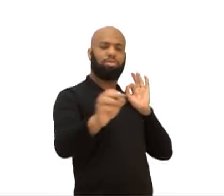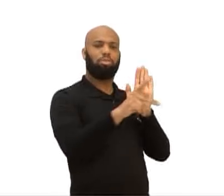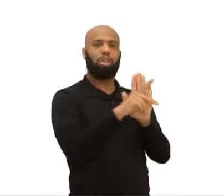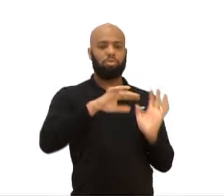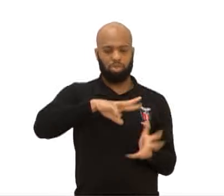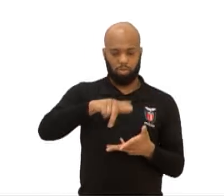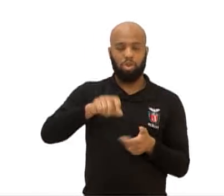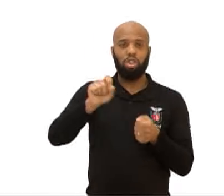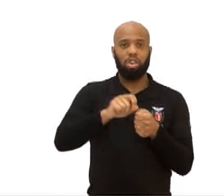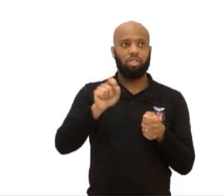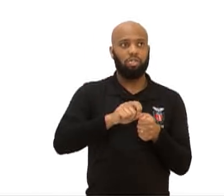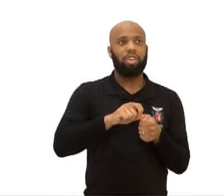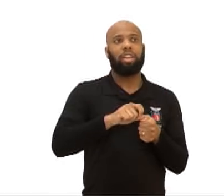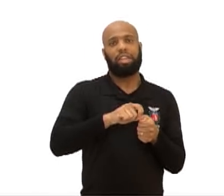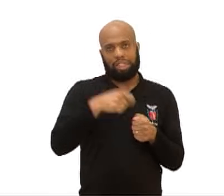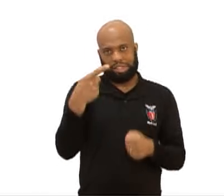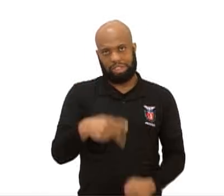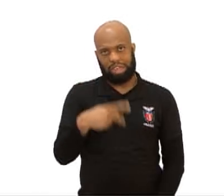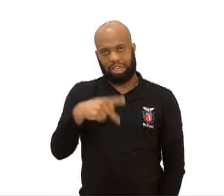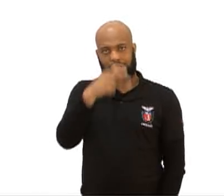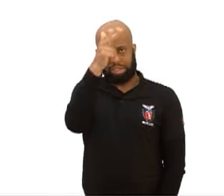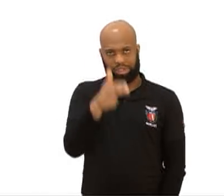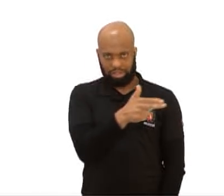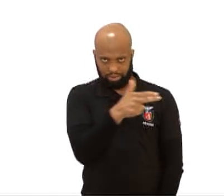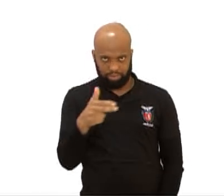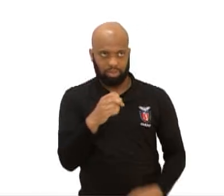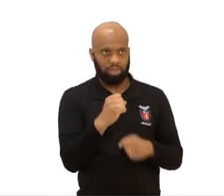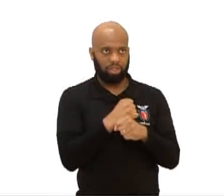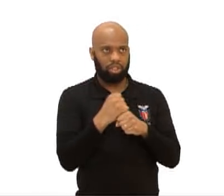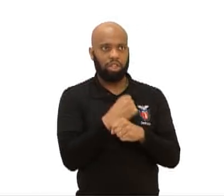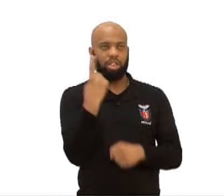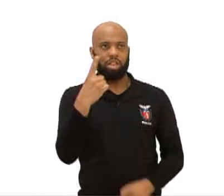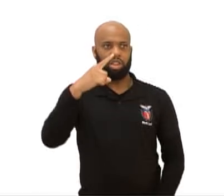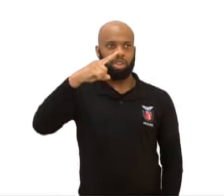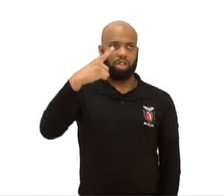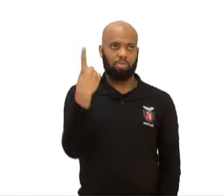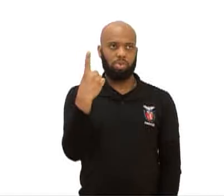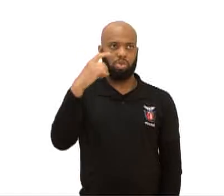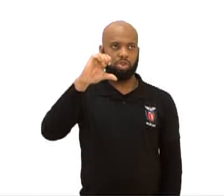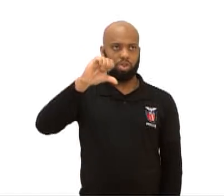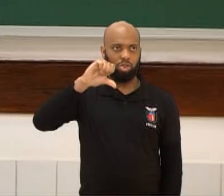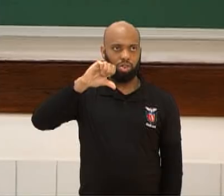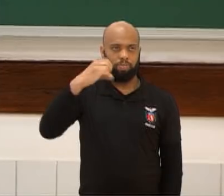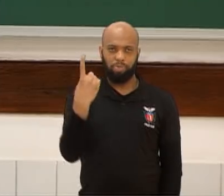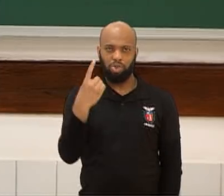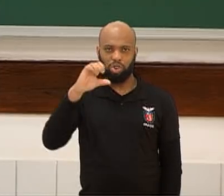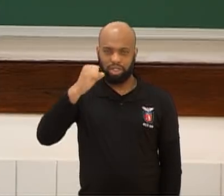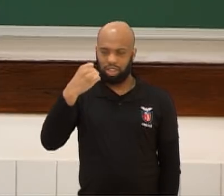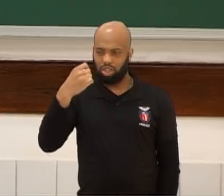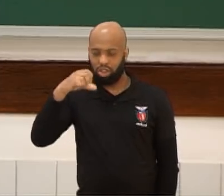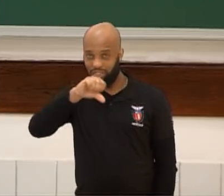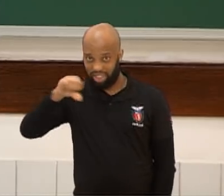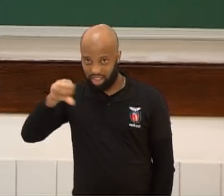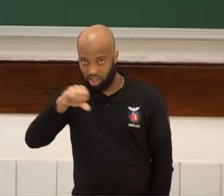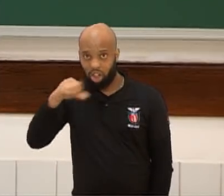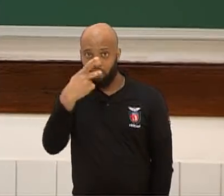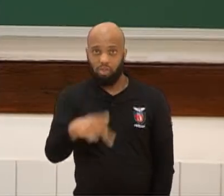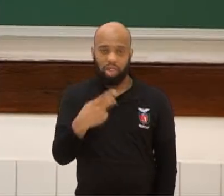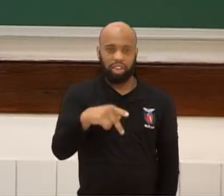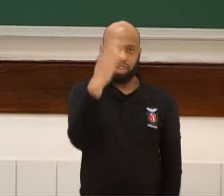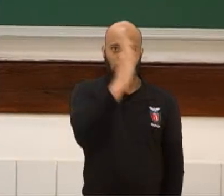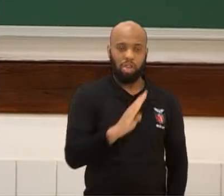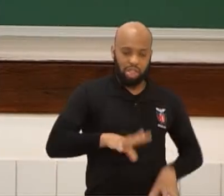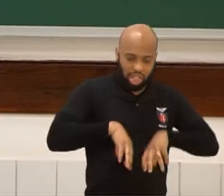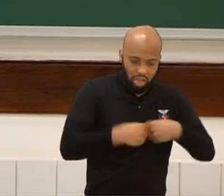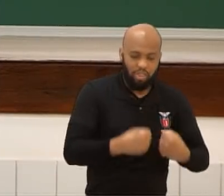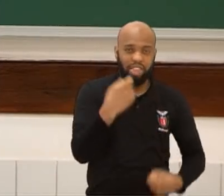mundo foi feita por este padre em 1899. Então, no Brasil, defende-se que este